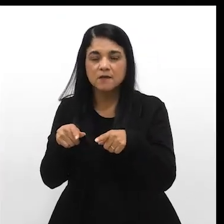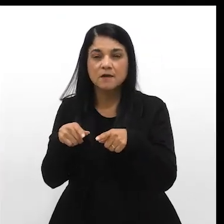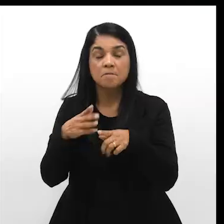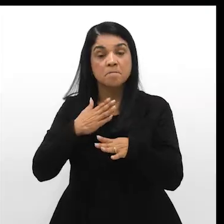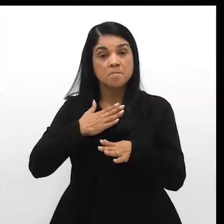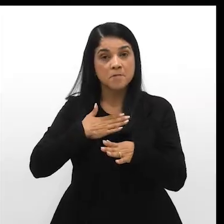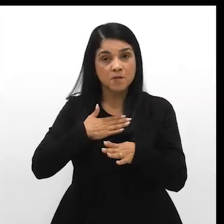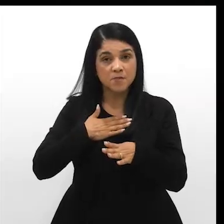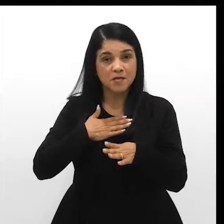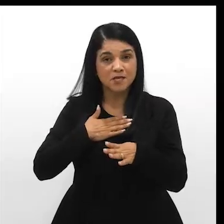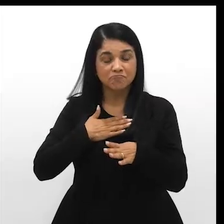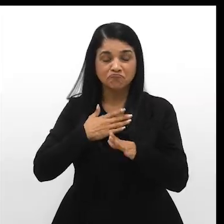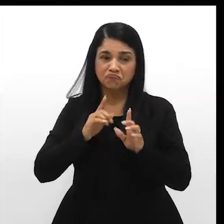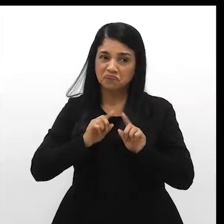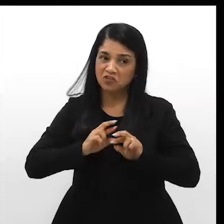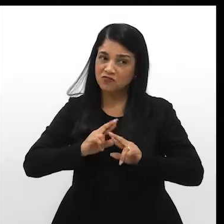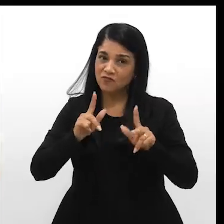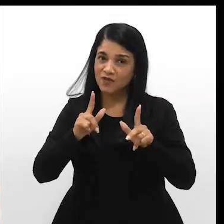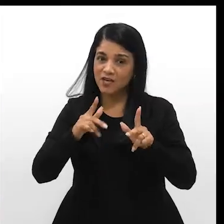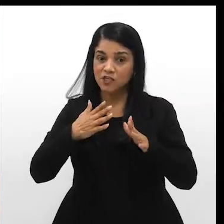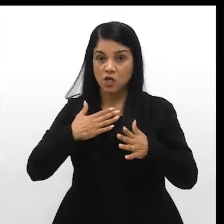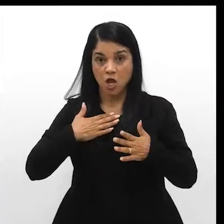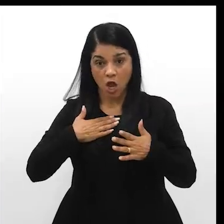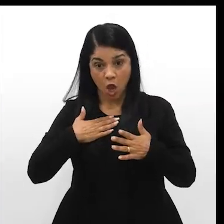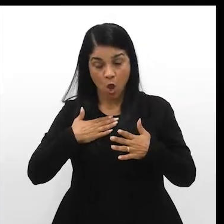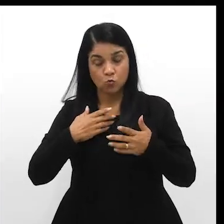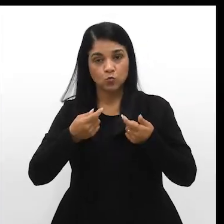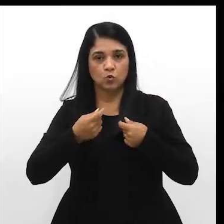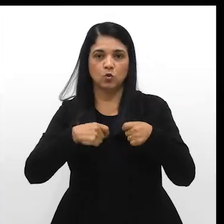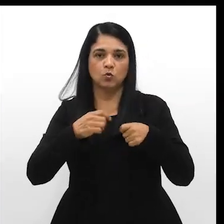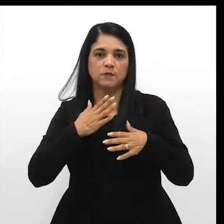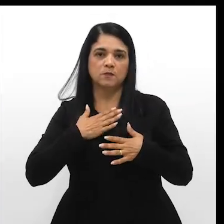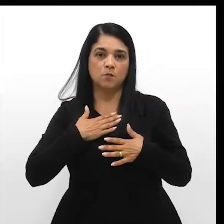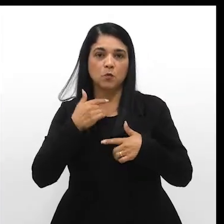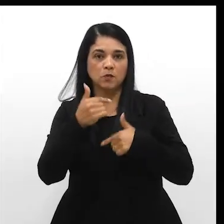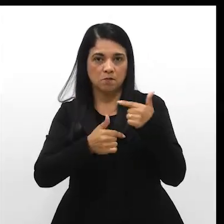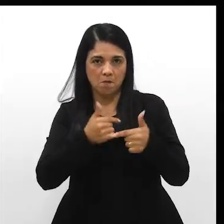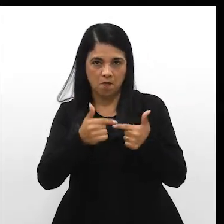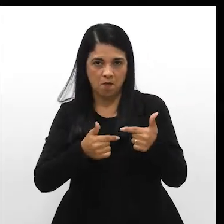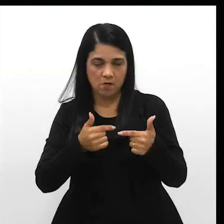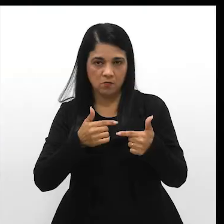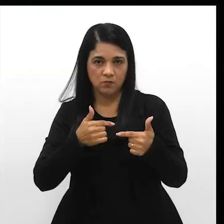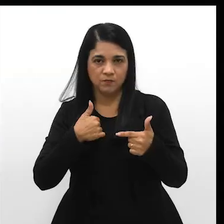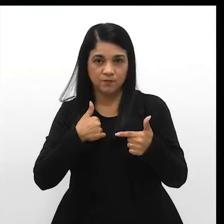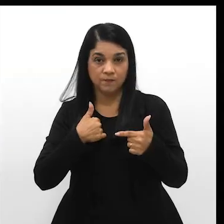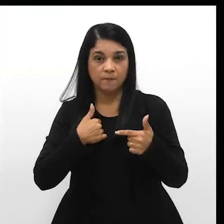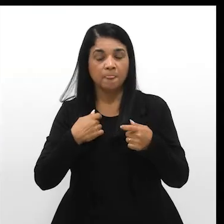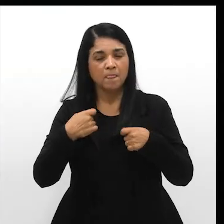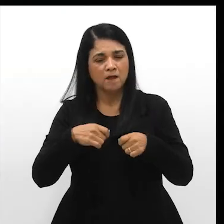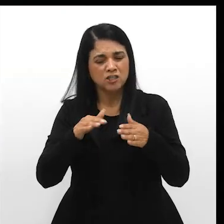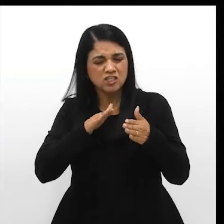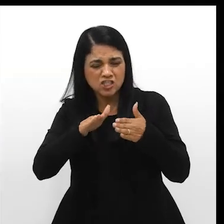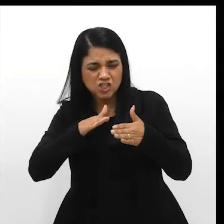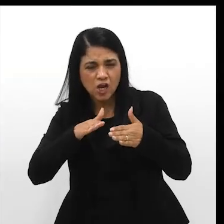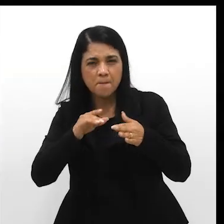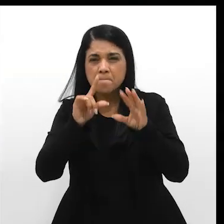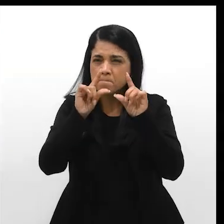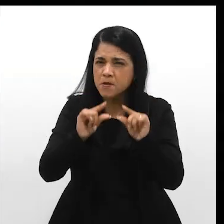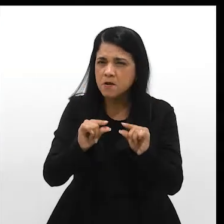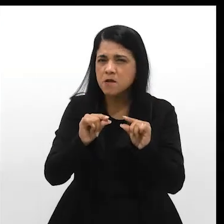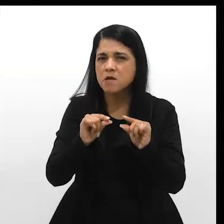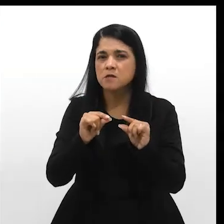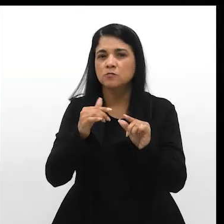para economizar. Mas para mim não é economizar, eu estou me economizando, assim. Dá Tudo menos, que eu tenho que menos lixar